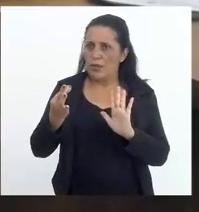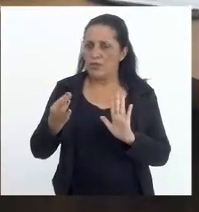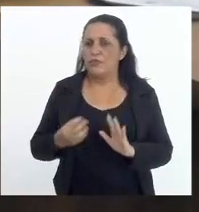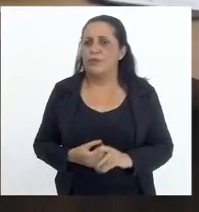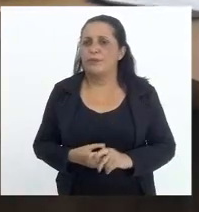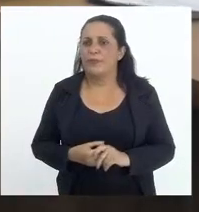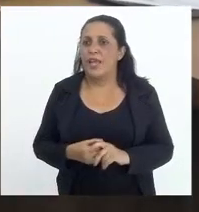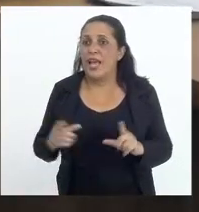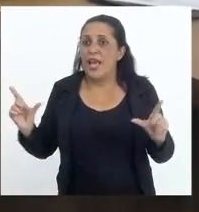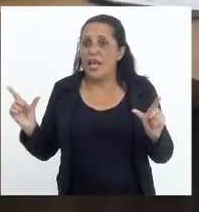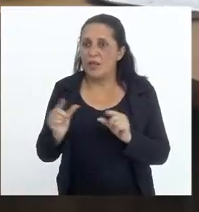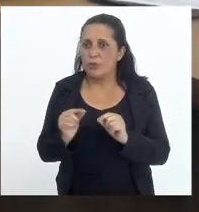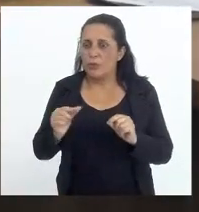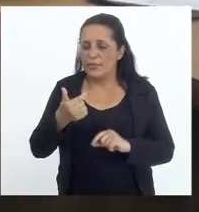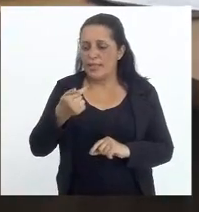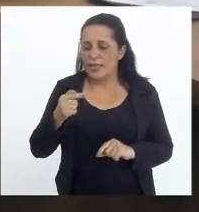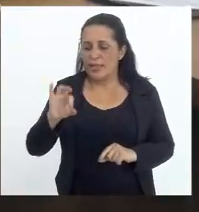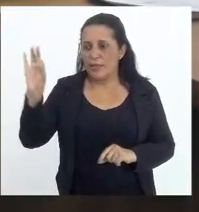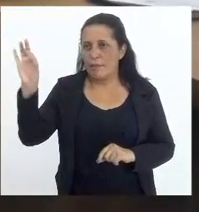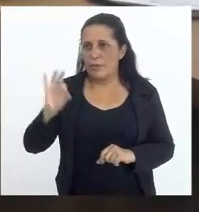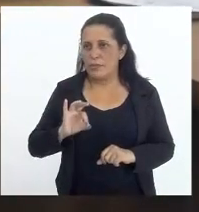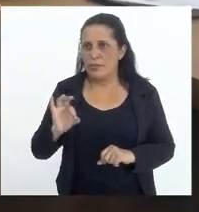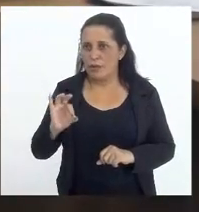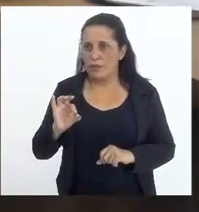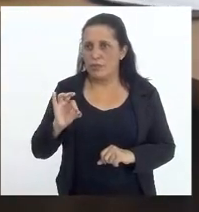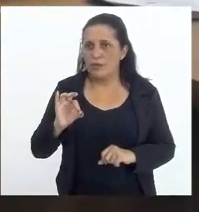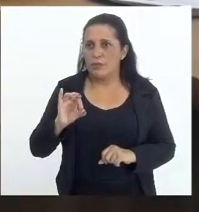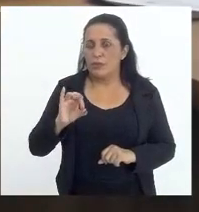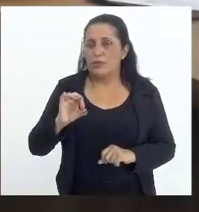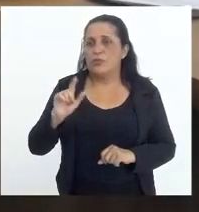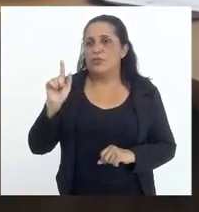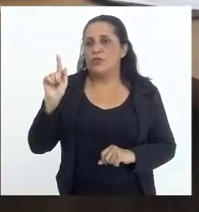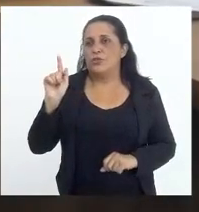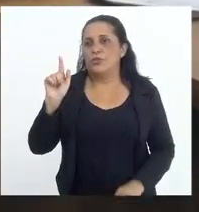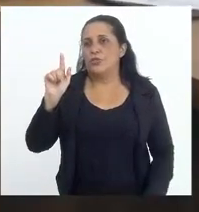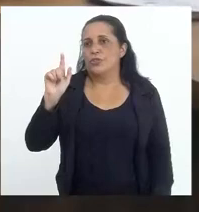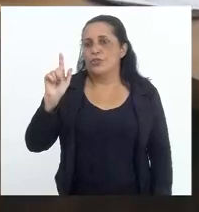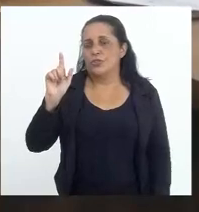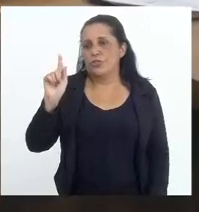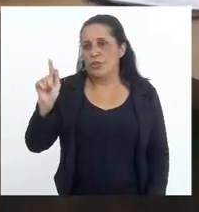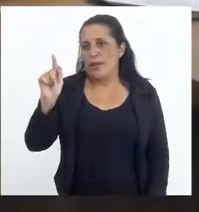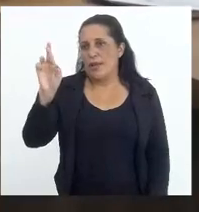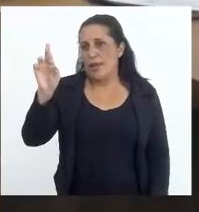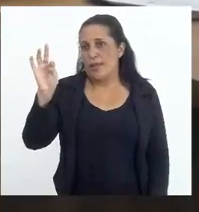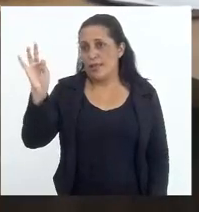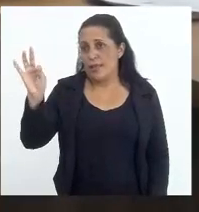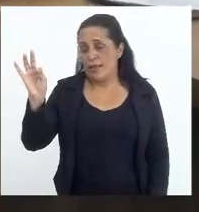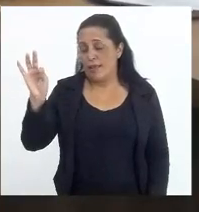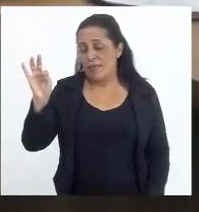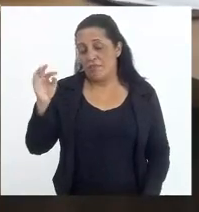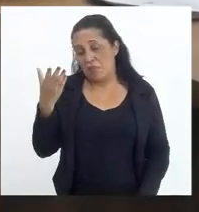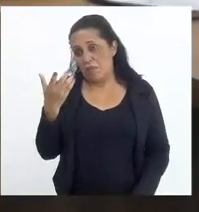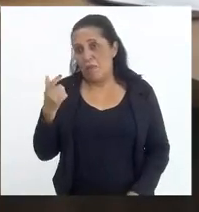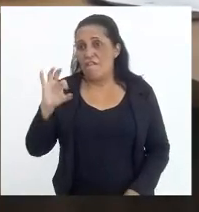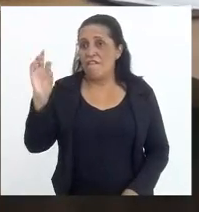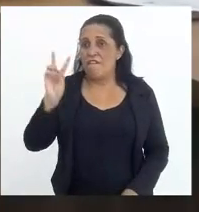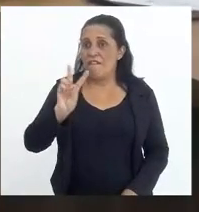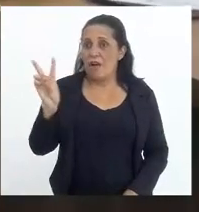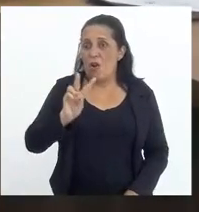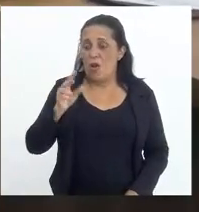a redução de 70% do GRT, ele estipulou uma faixa entre 30%